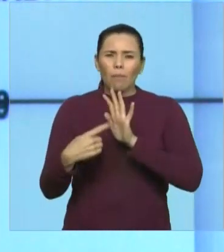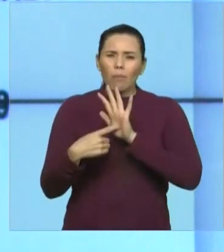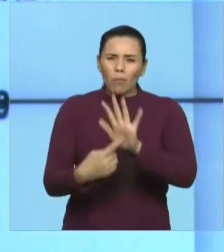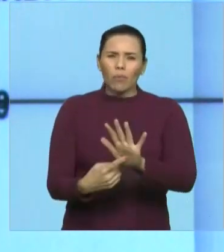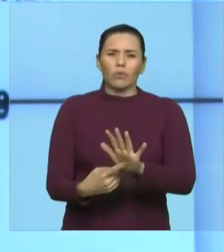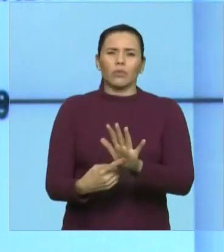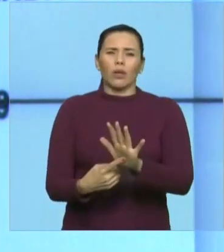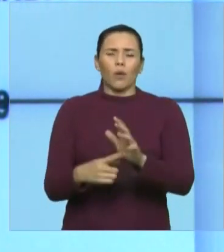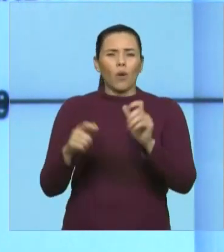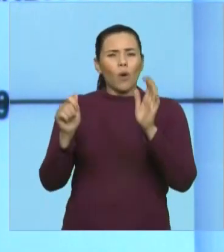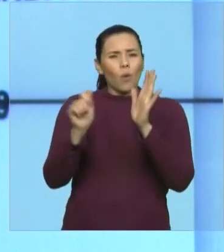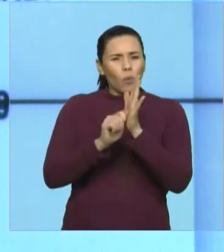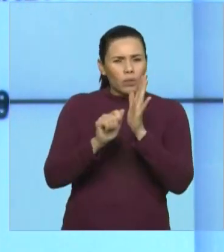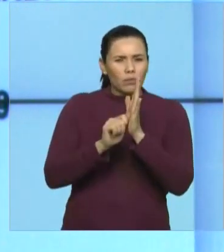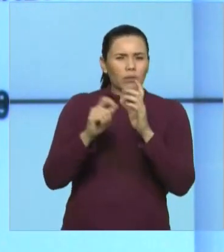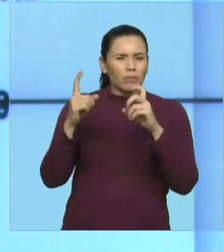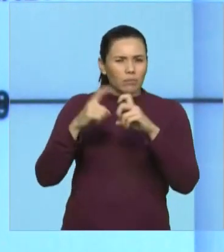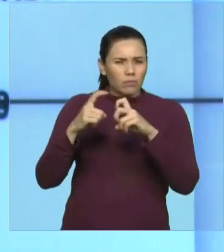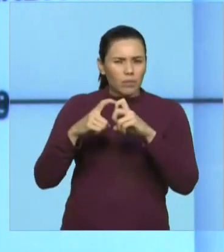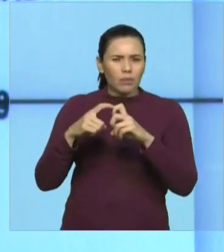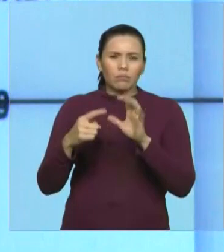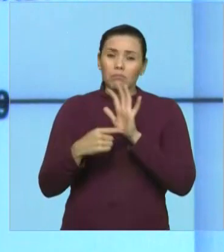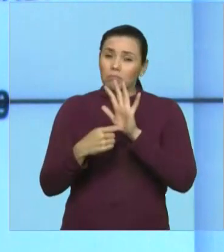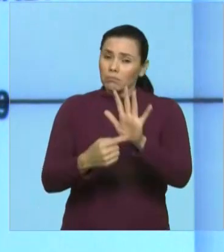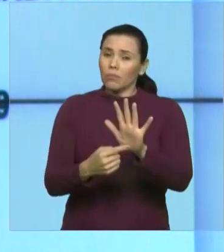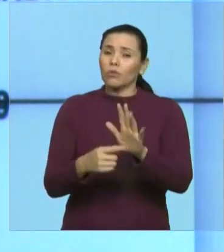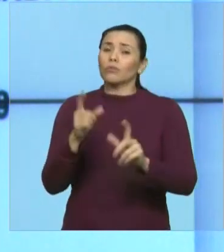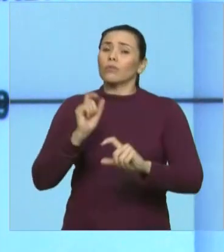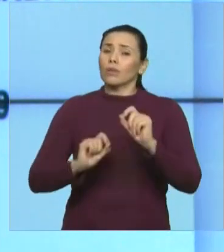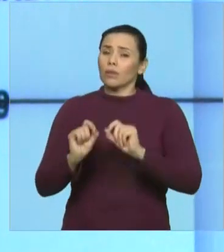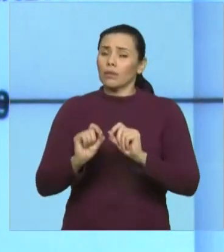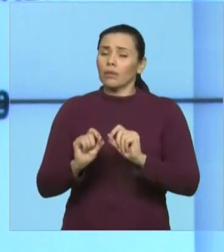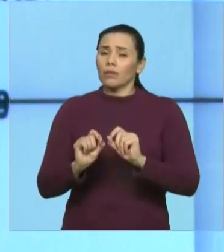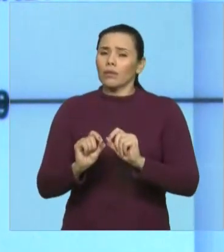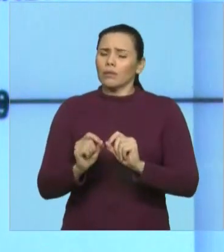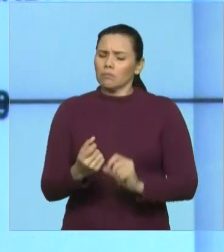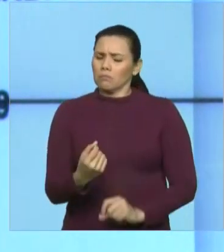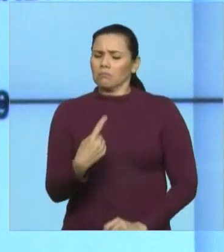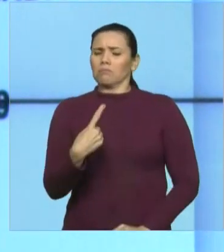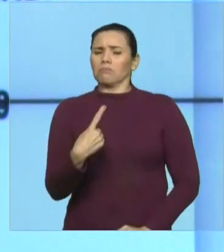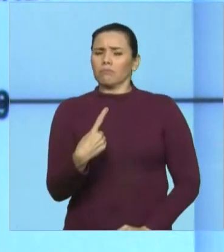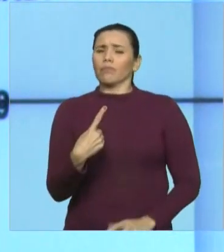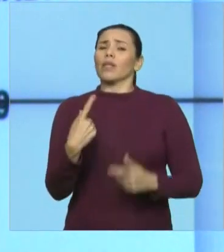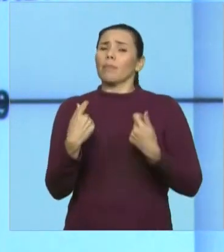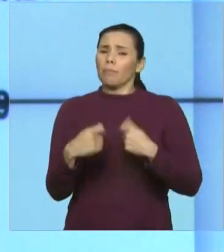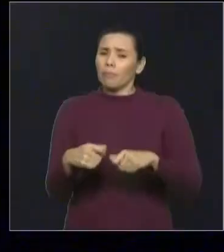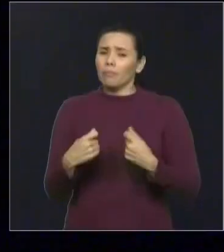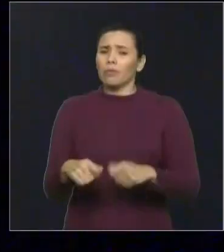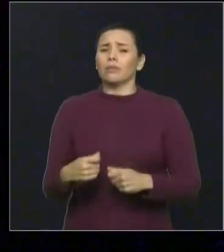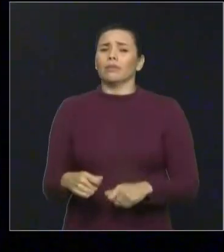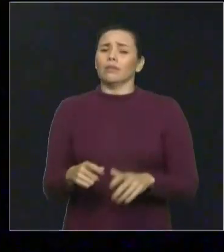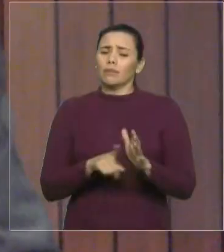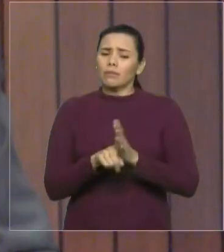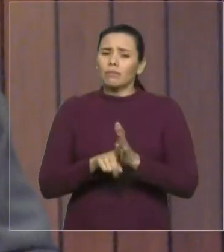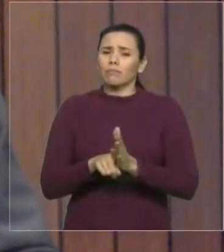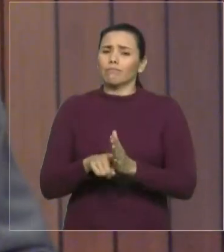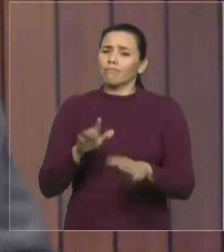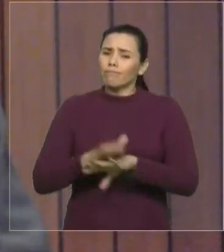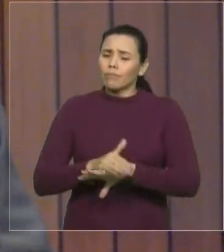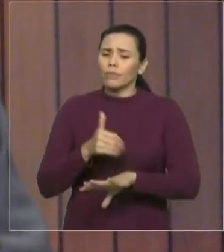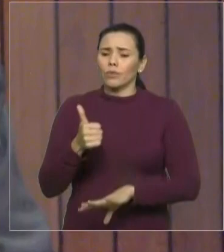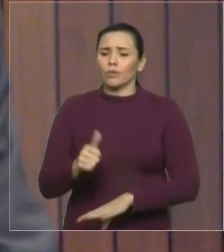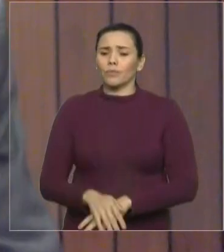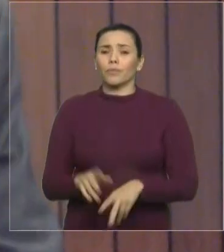suspeita a coisa, mostra que deve ser analisado o presente caso, a presente denúncia, e o promotor remeteu para